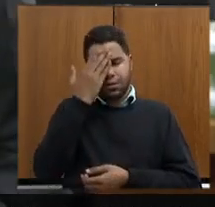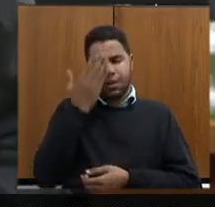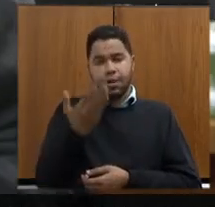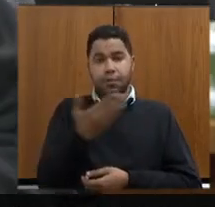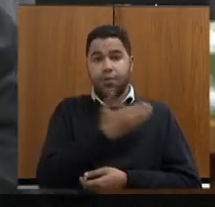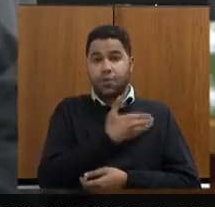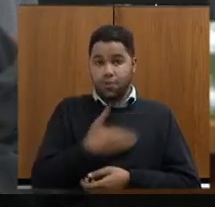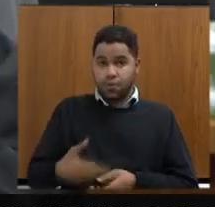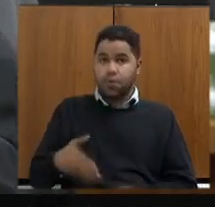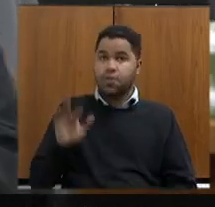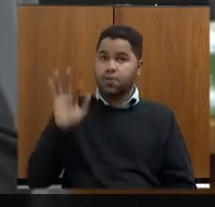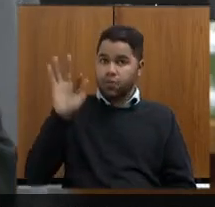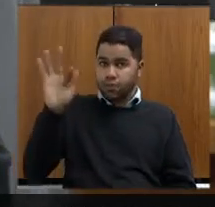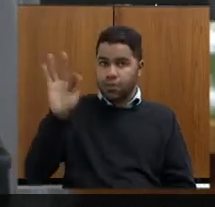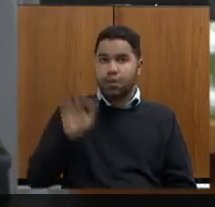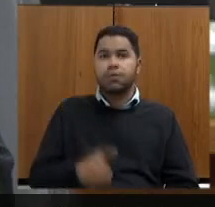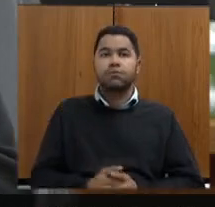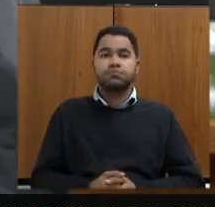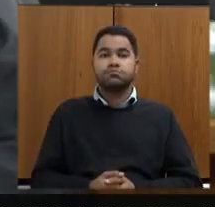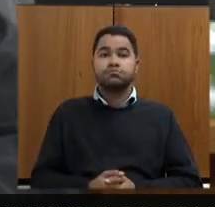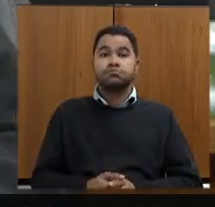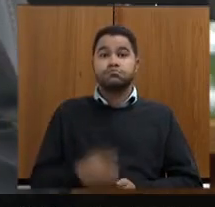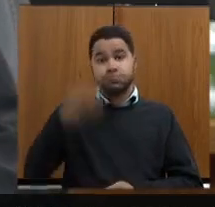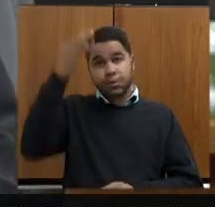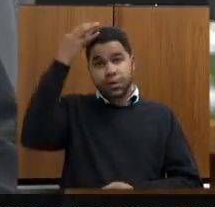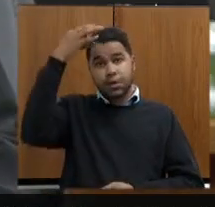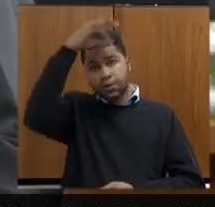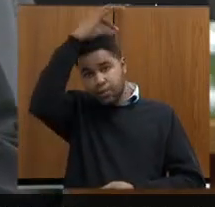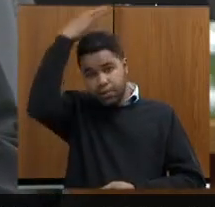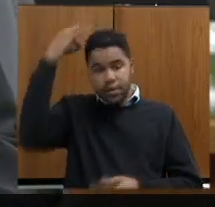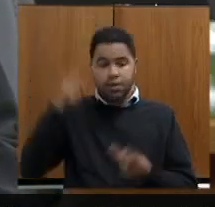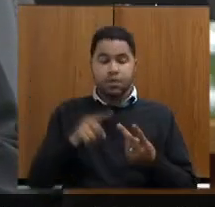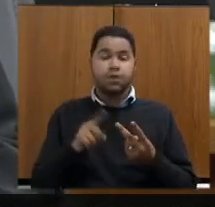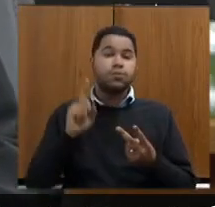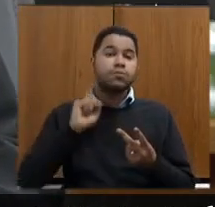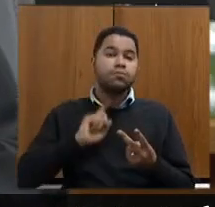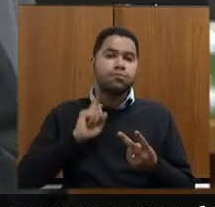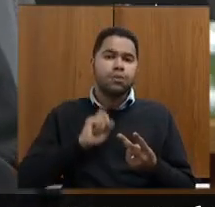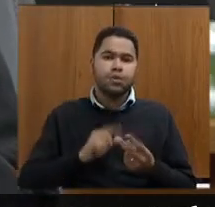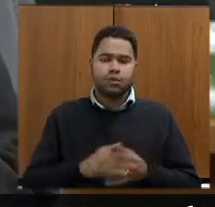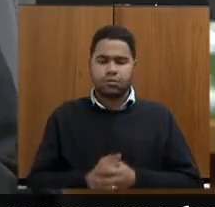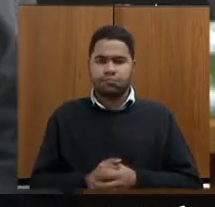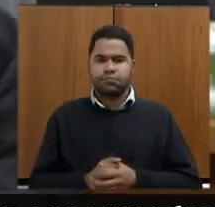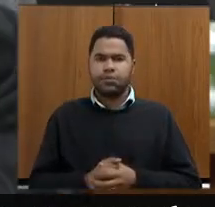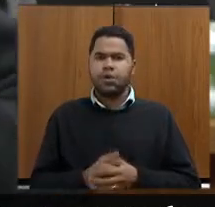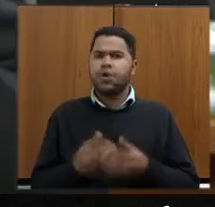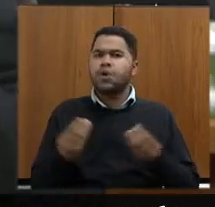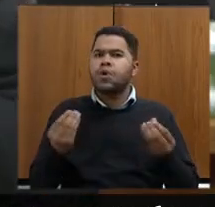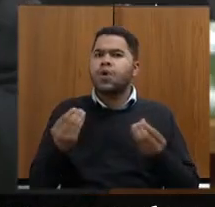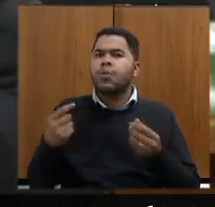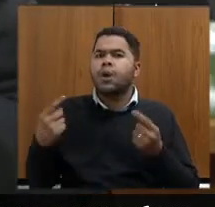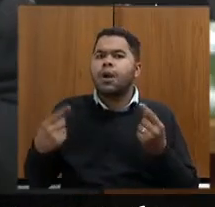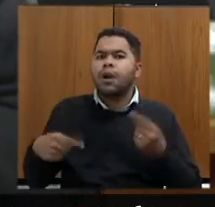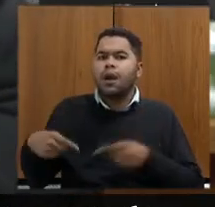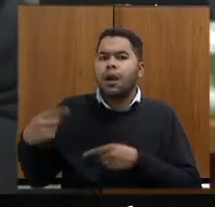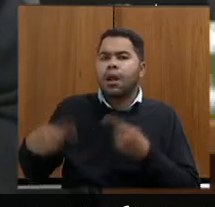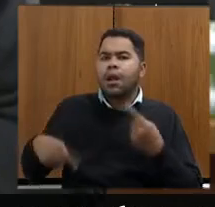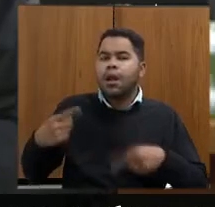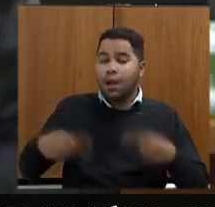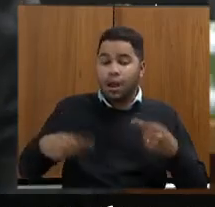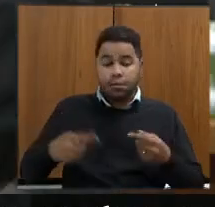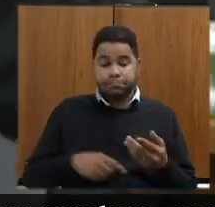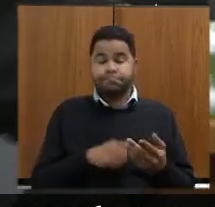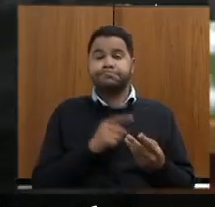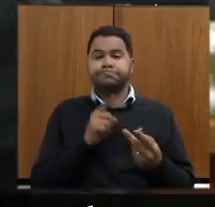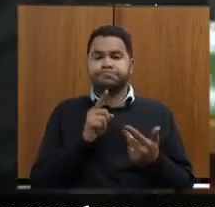tô vendo Federal Espírito Santo Minas Gerais como que tá esse debate e uma outra